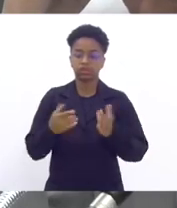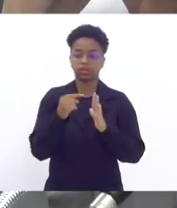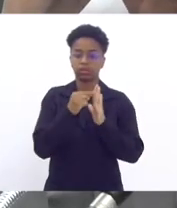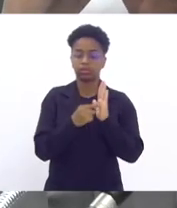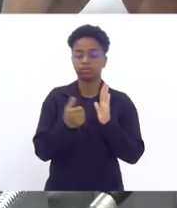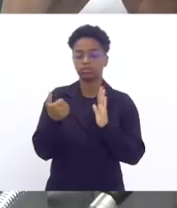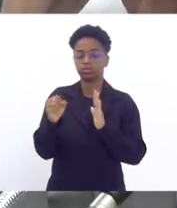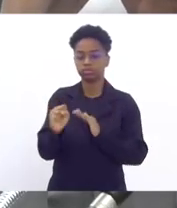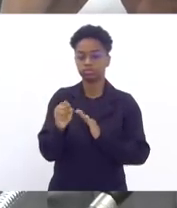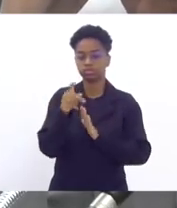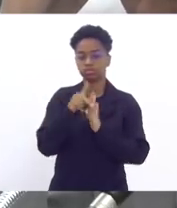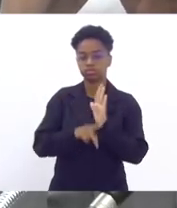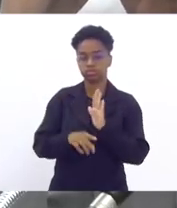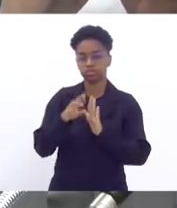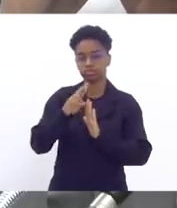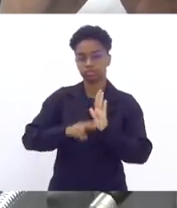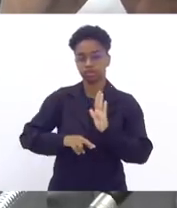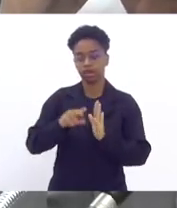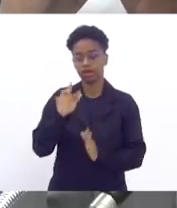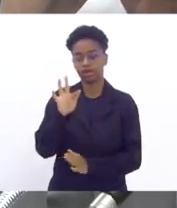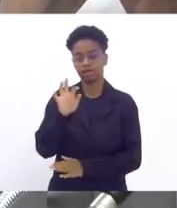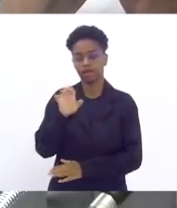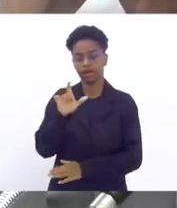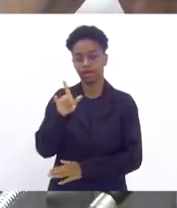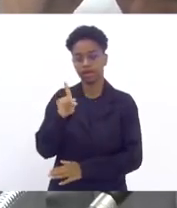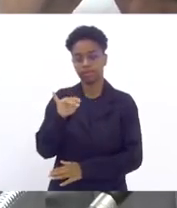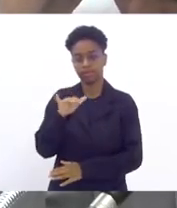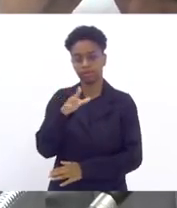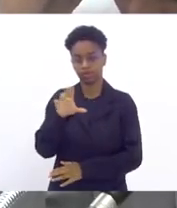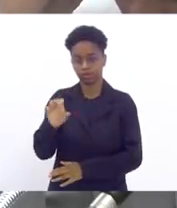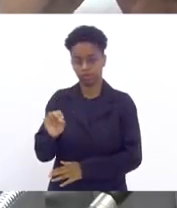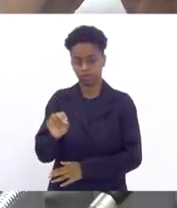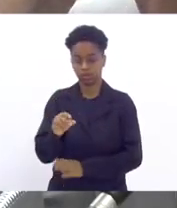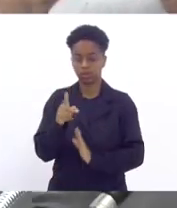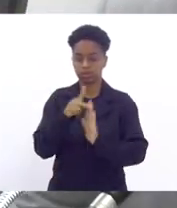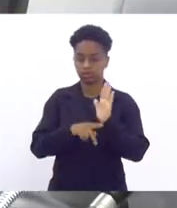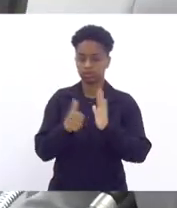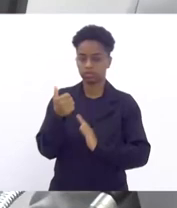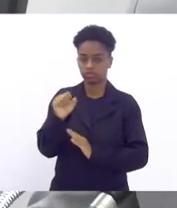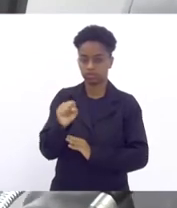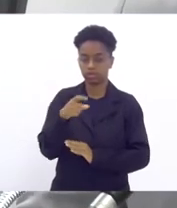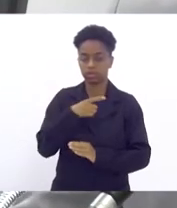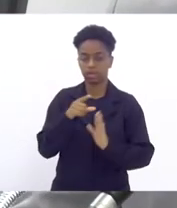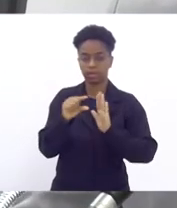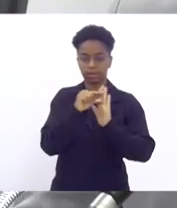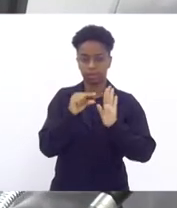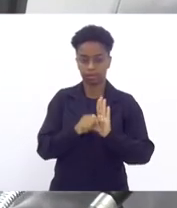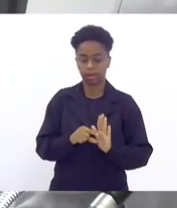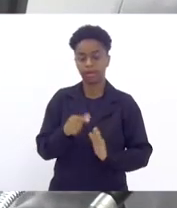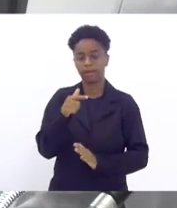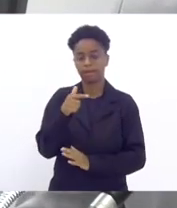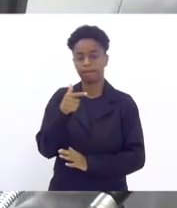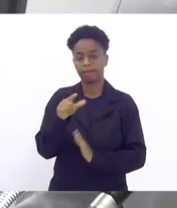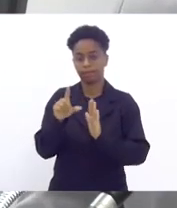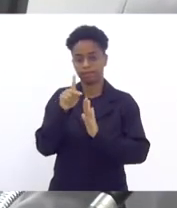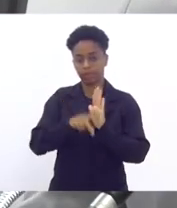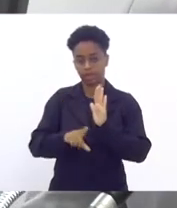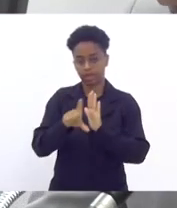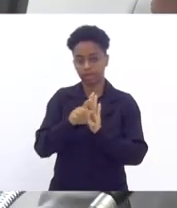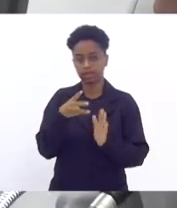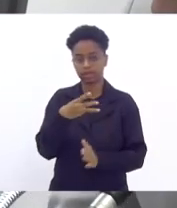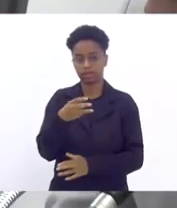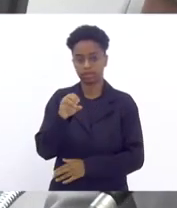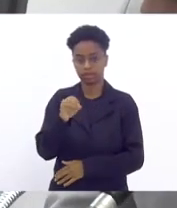da pauta que são os projetos de relatoria Deputado Felipinho raves projeto 18 são as emendas de plenário PL 3052 de